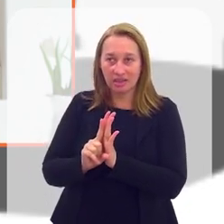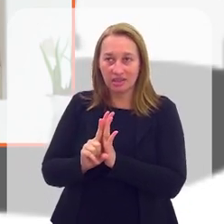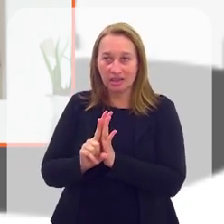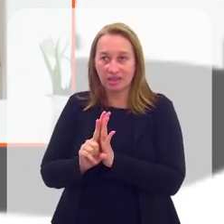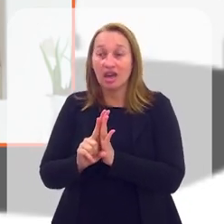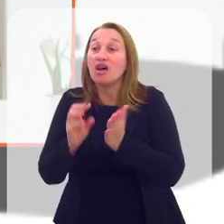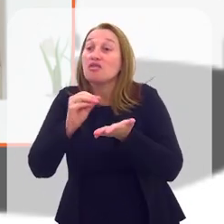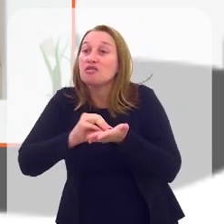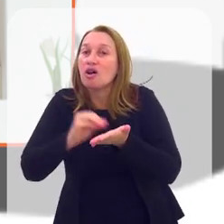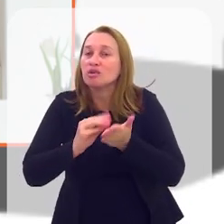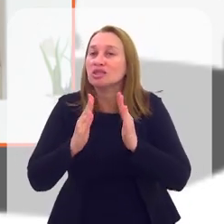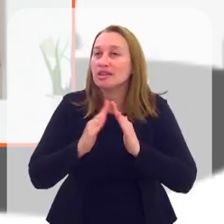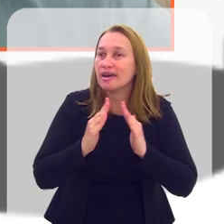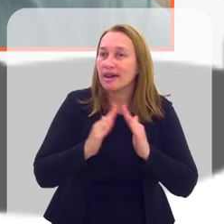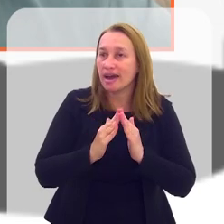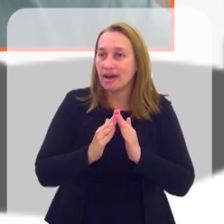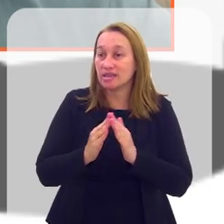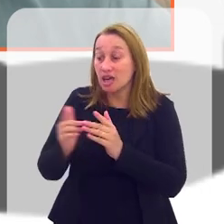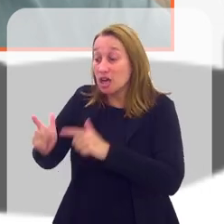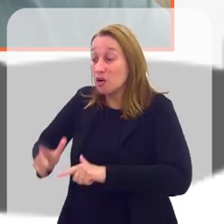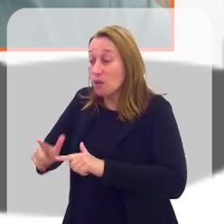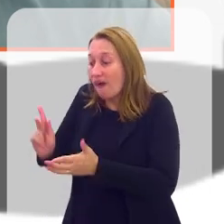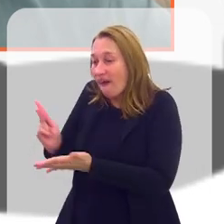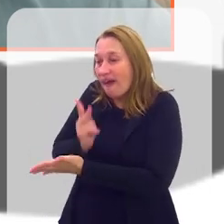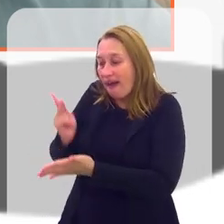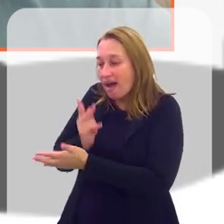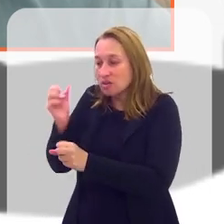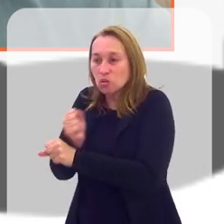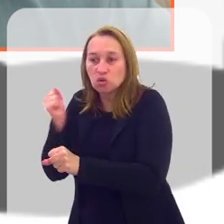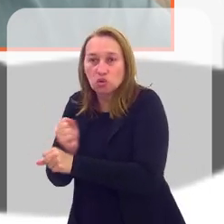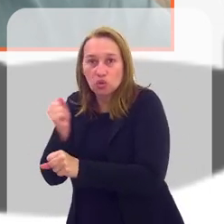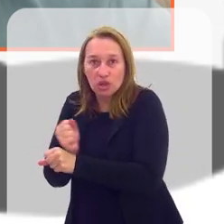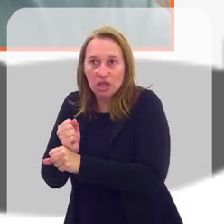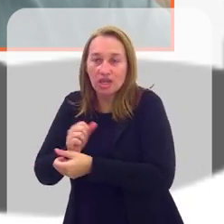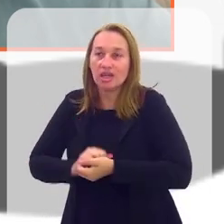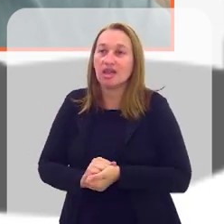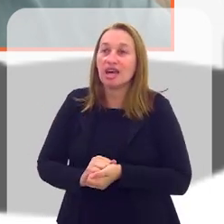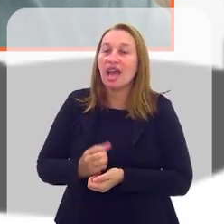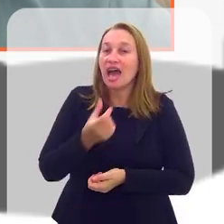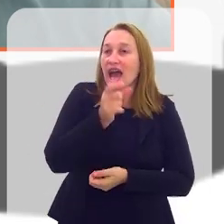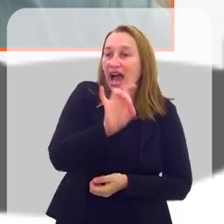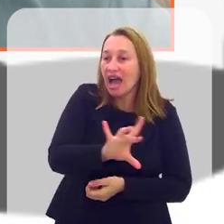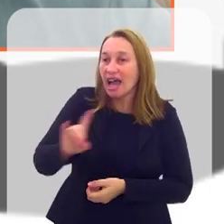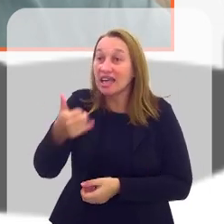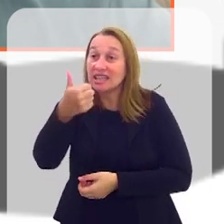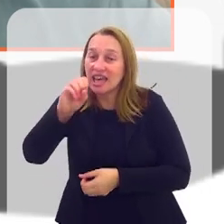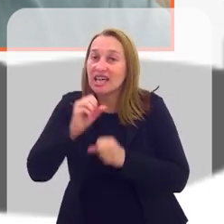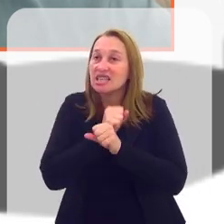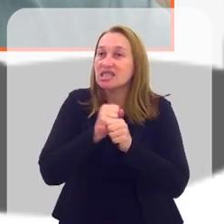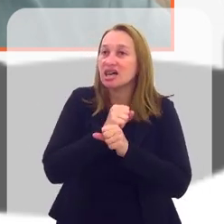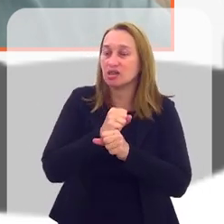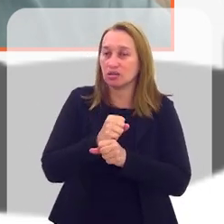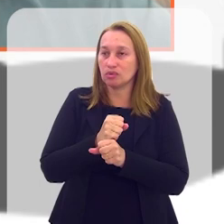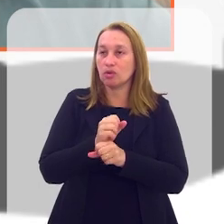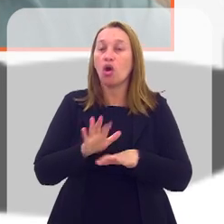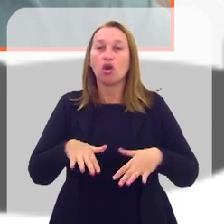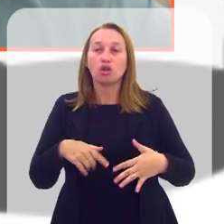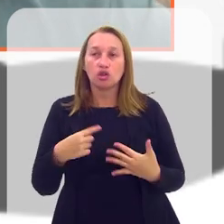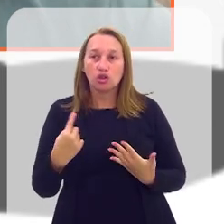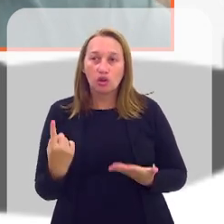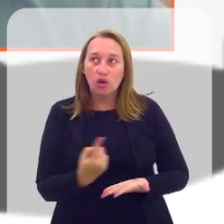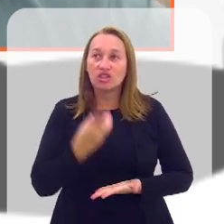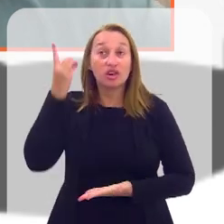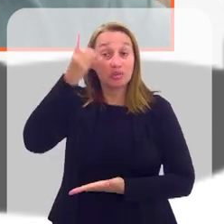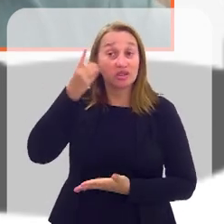de déficit e inadequação habitacional, que vai ser realizado a cada 10 anos. Deputado, nós fomos para o